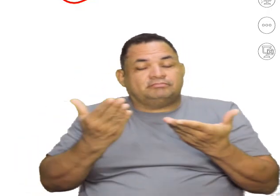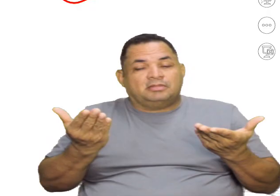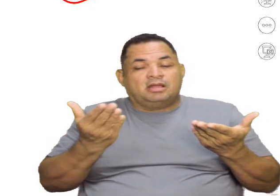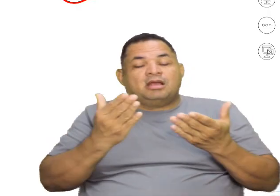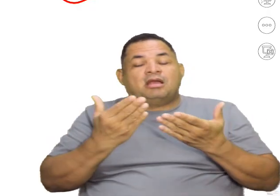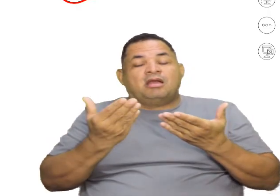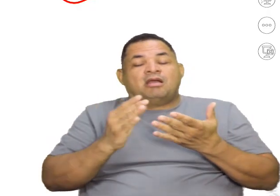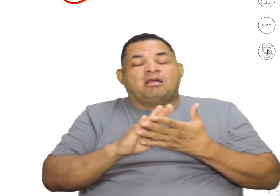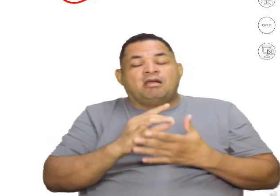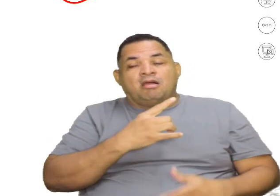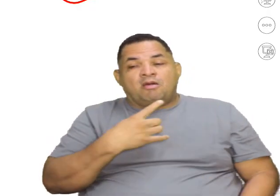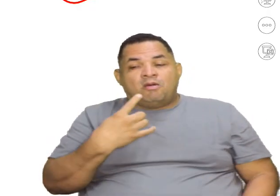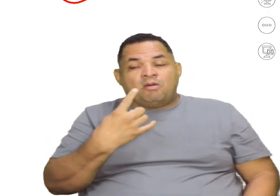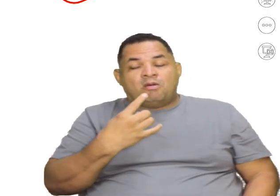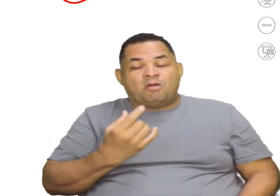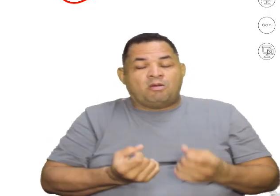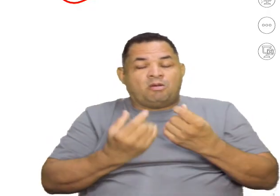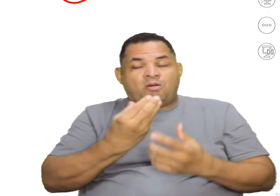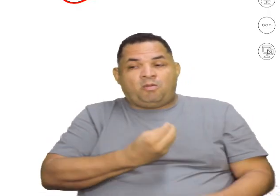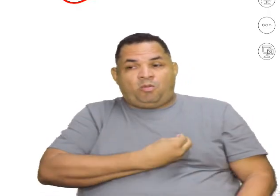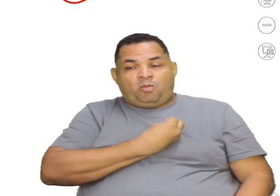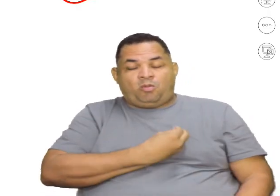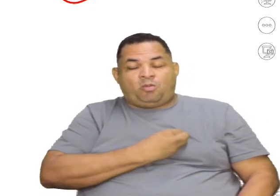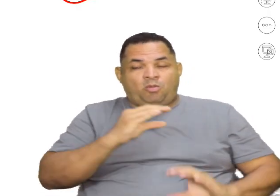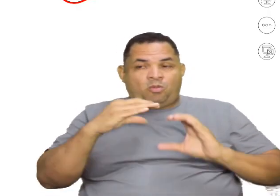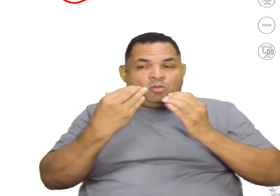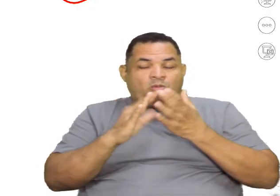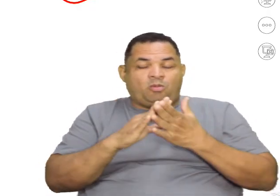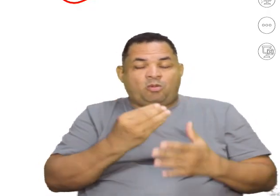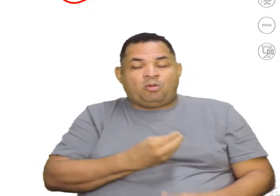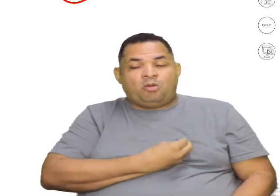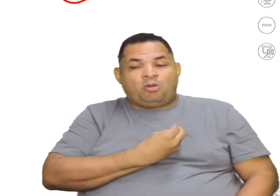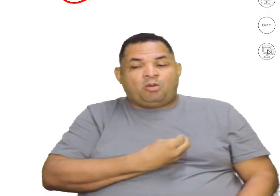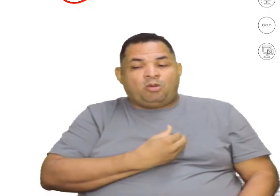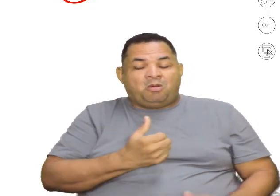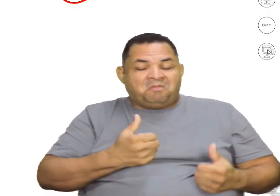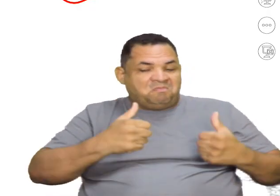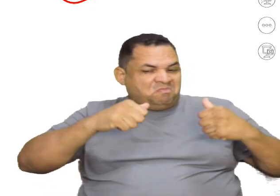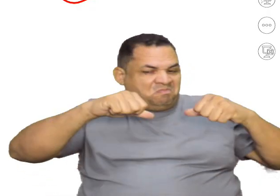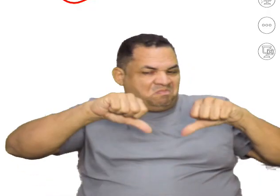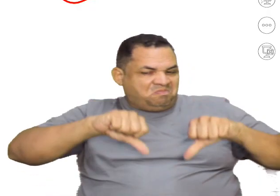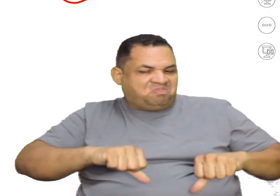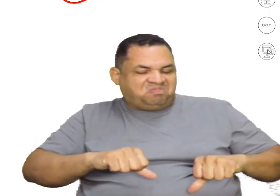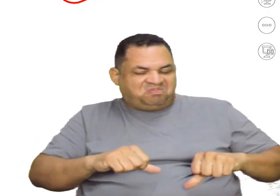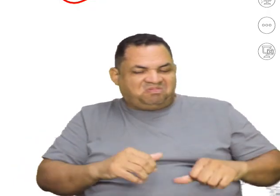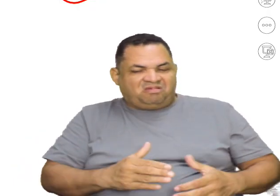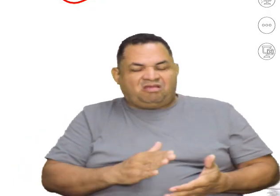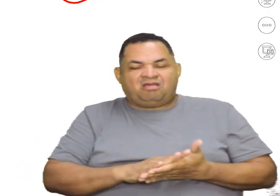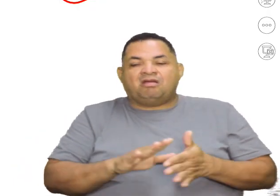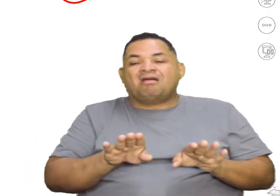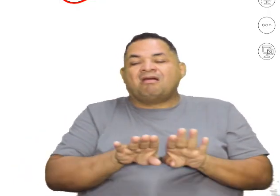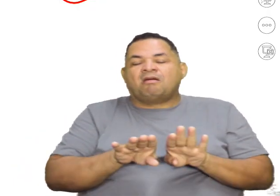precária que eles vivem, algumas dessas comunidades vivem de forma precária, né?